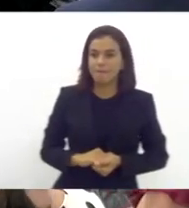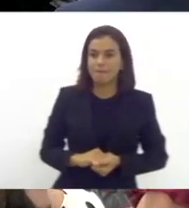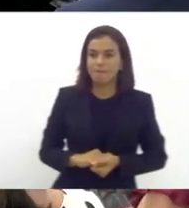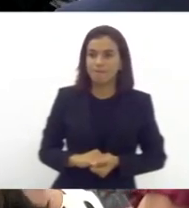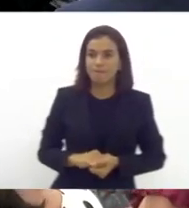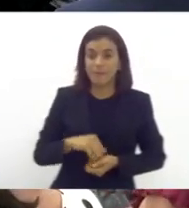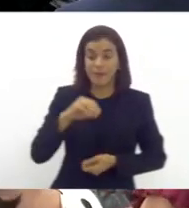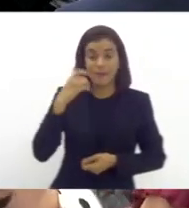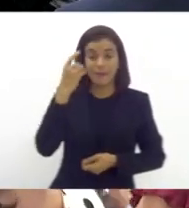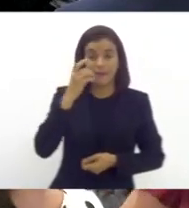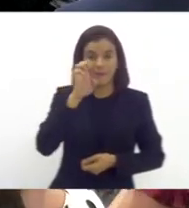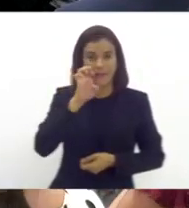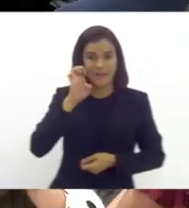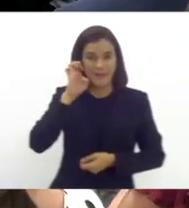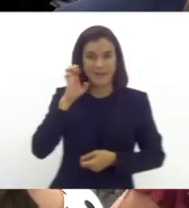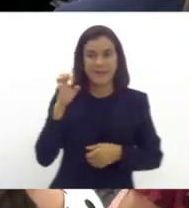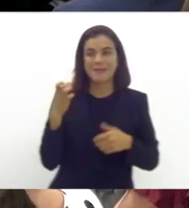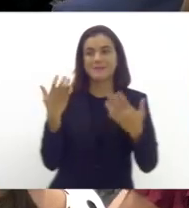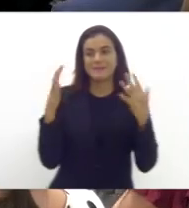Bom